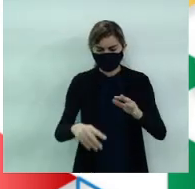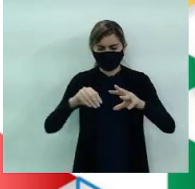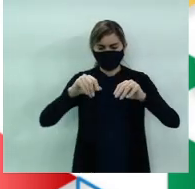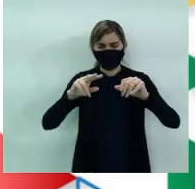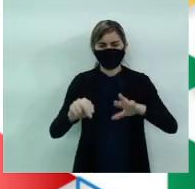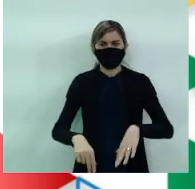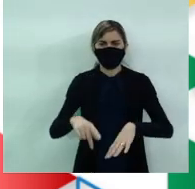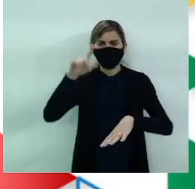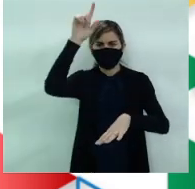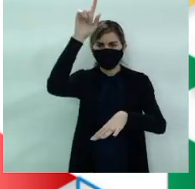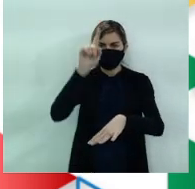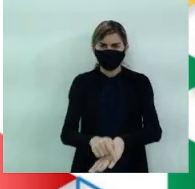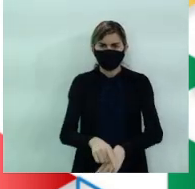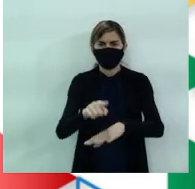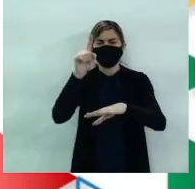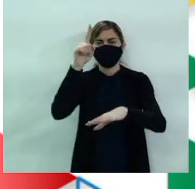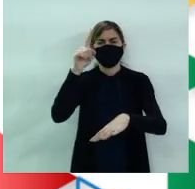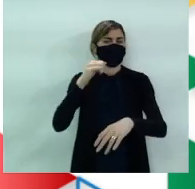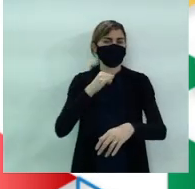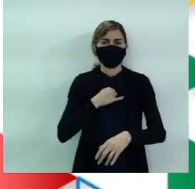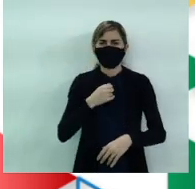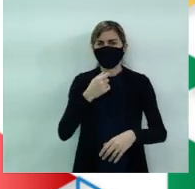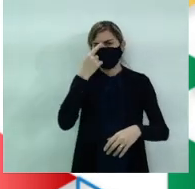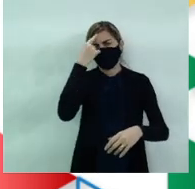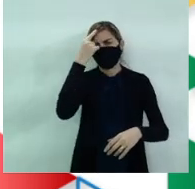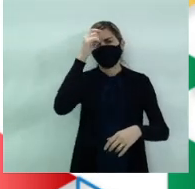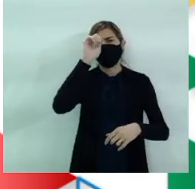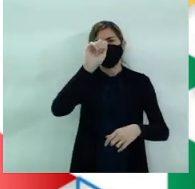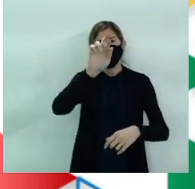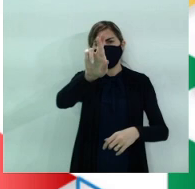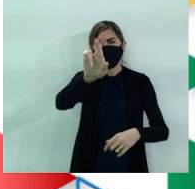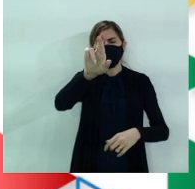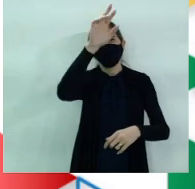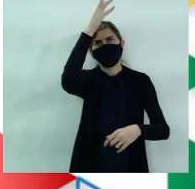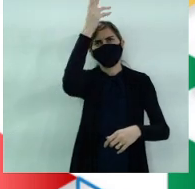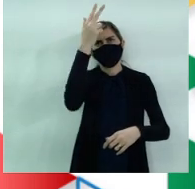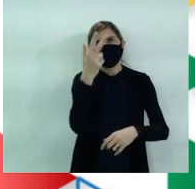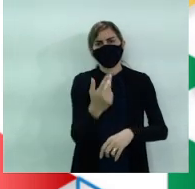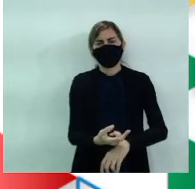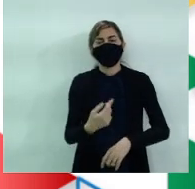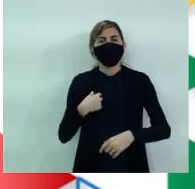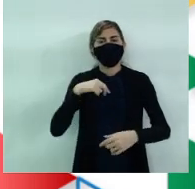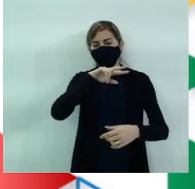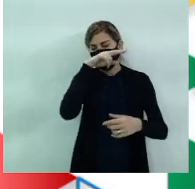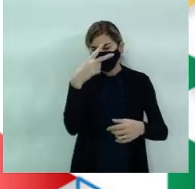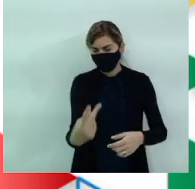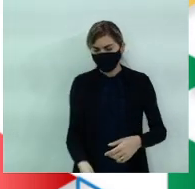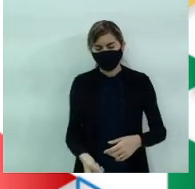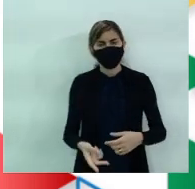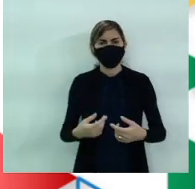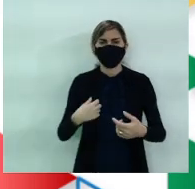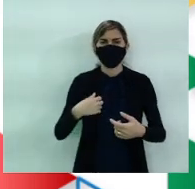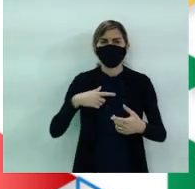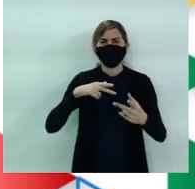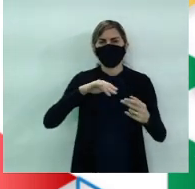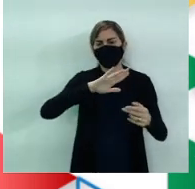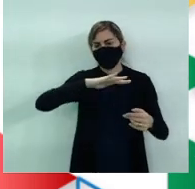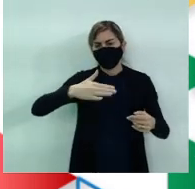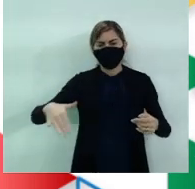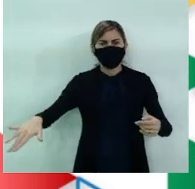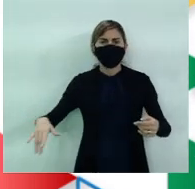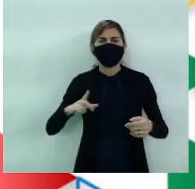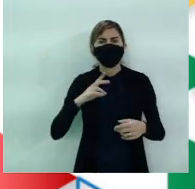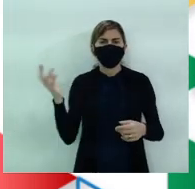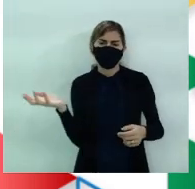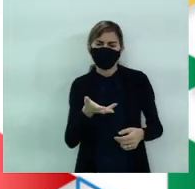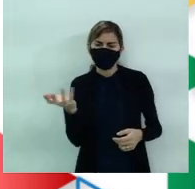não levarmos em conta o atrito que existe no ar, todos os corpos que caem no nível do mar possuem a sua